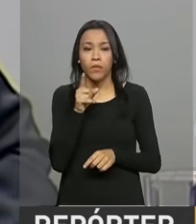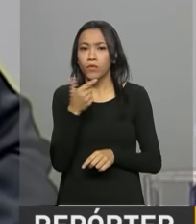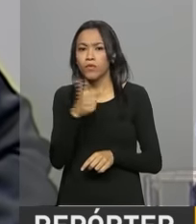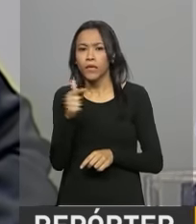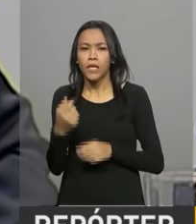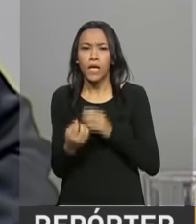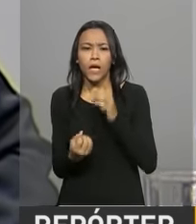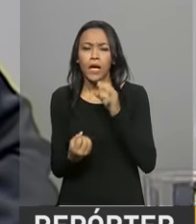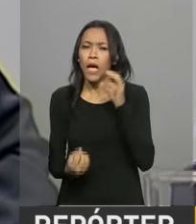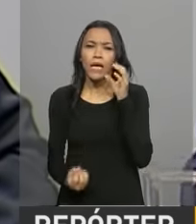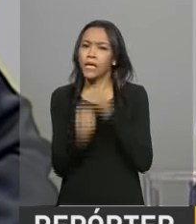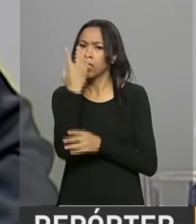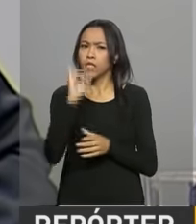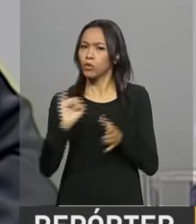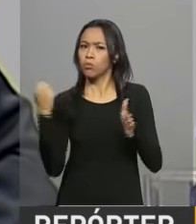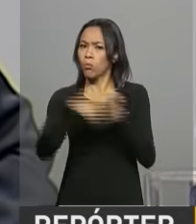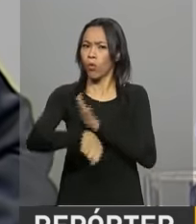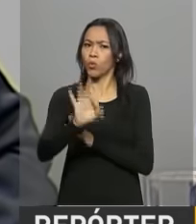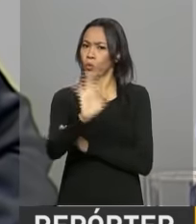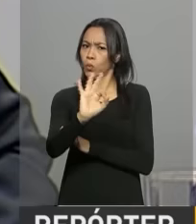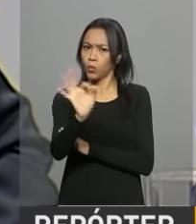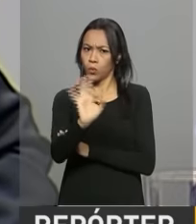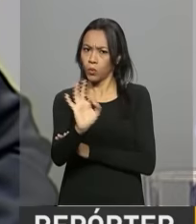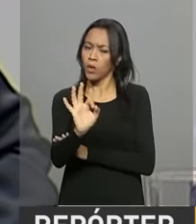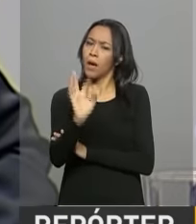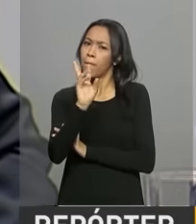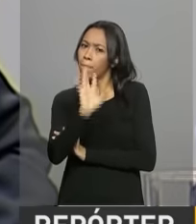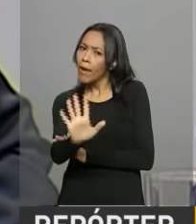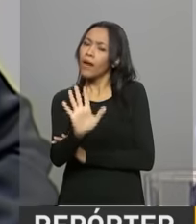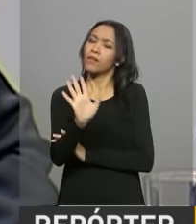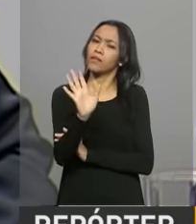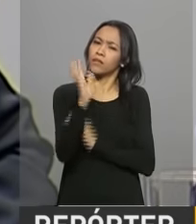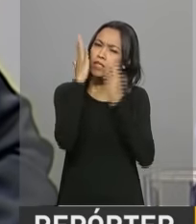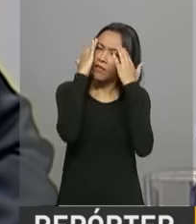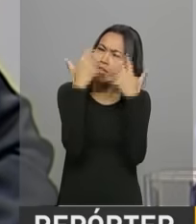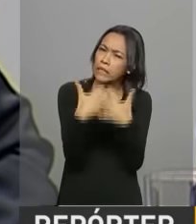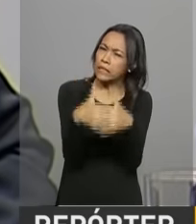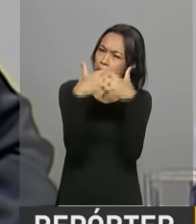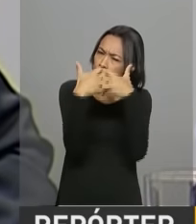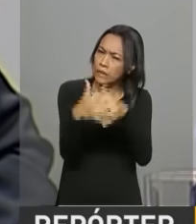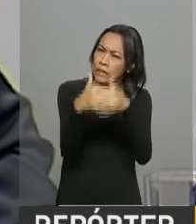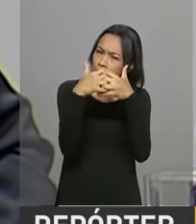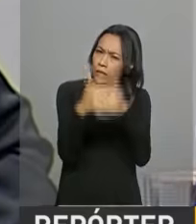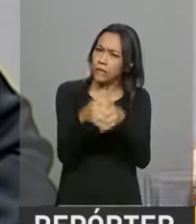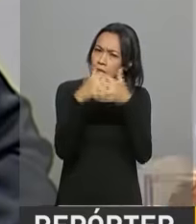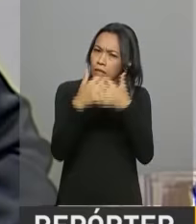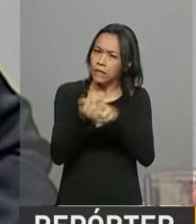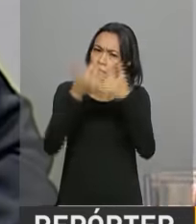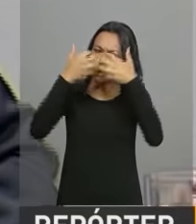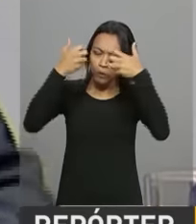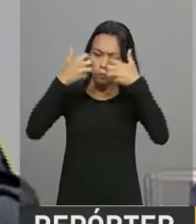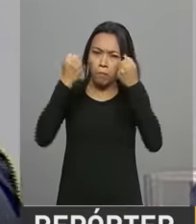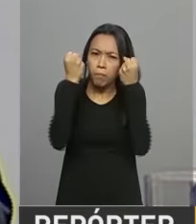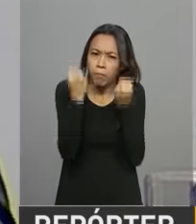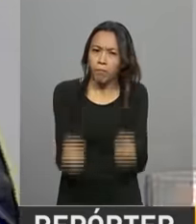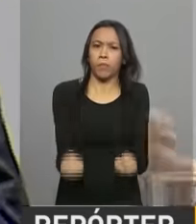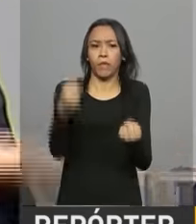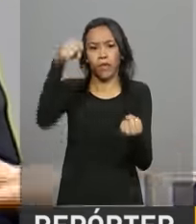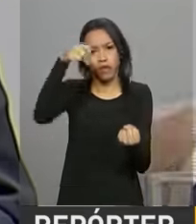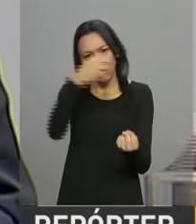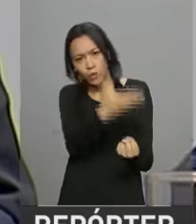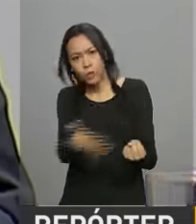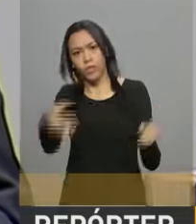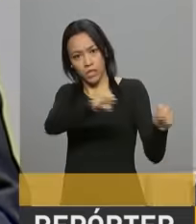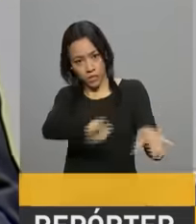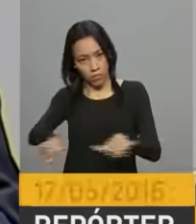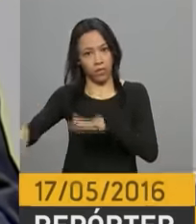de algum tributo, mas tudo isso vai ser objeto de uma análise intensa durante essa semana. Eu brinquei aqui com o